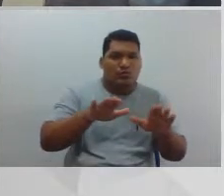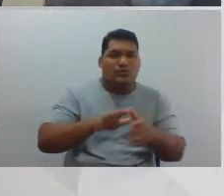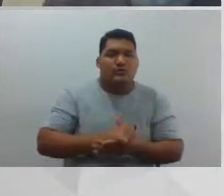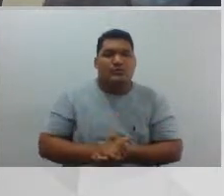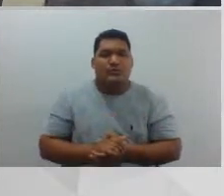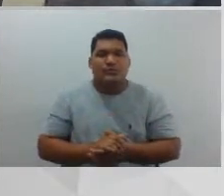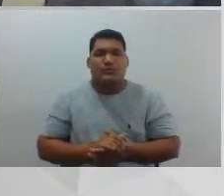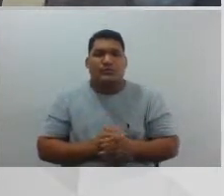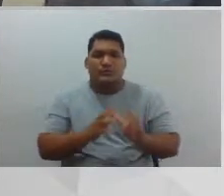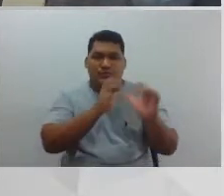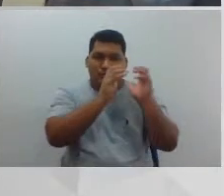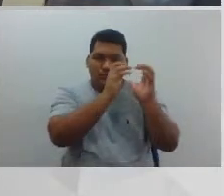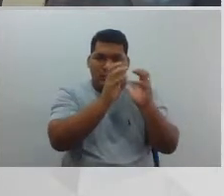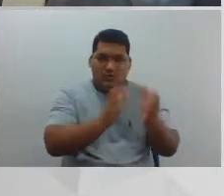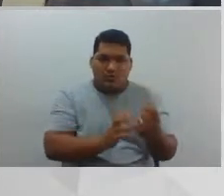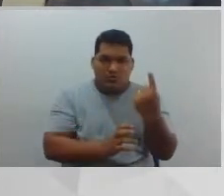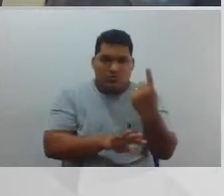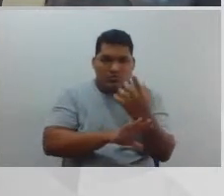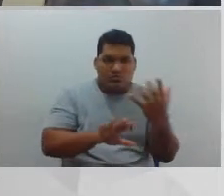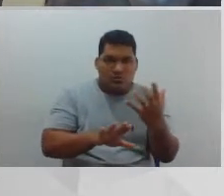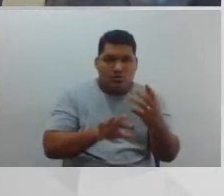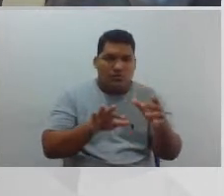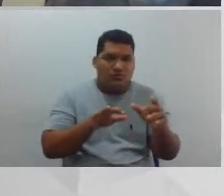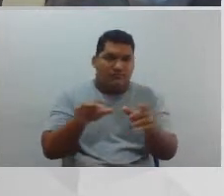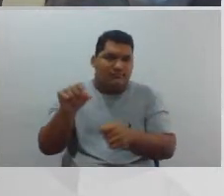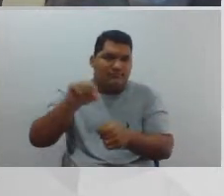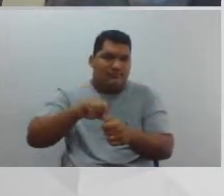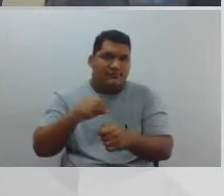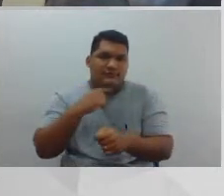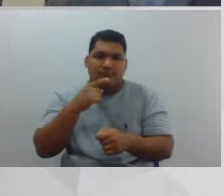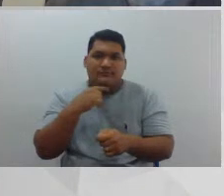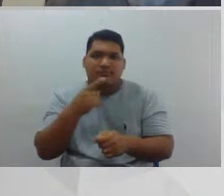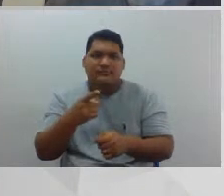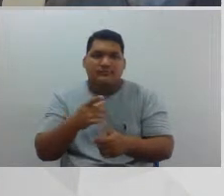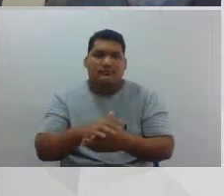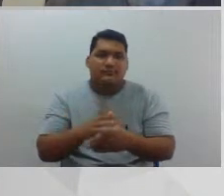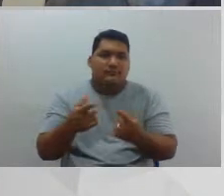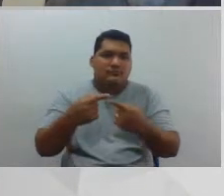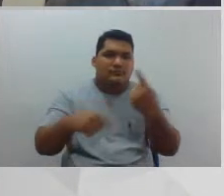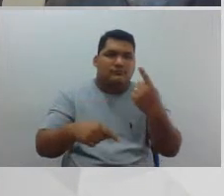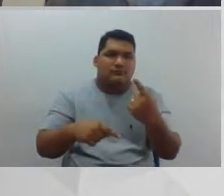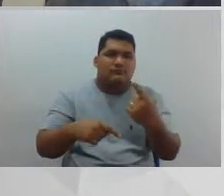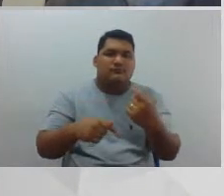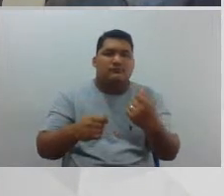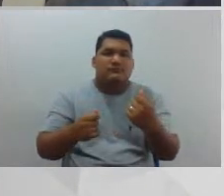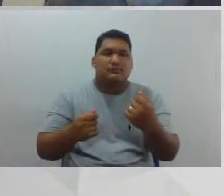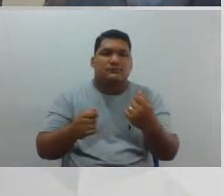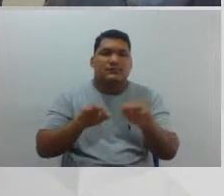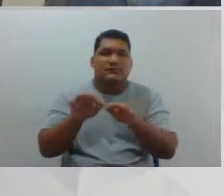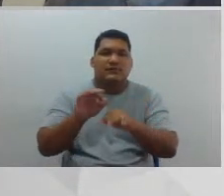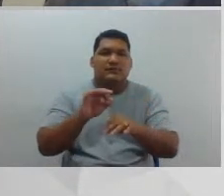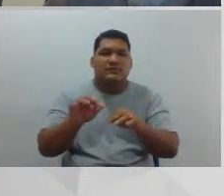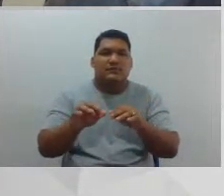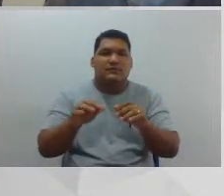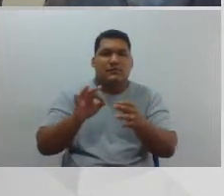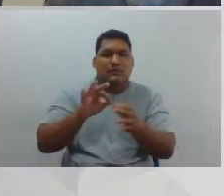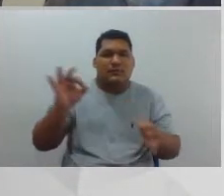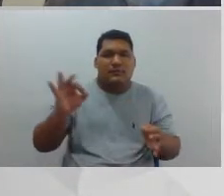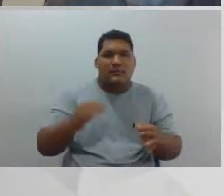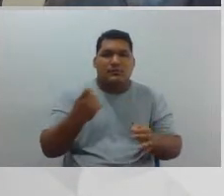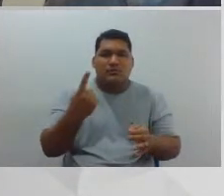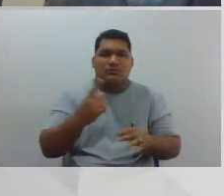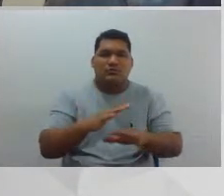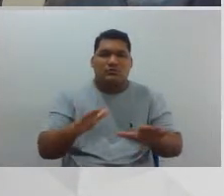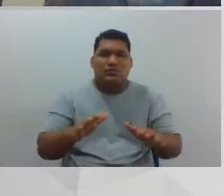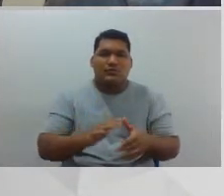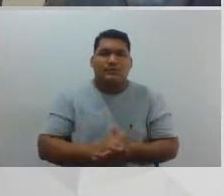neurônio não vai conseguir fazer esse mapeamento, só vai conseguir implementar uma regra reta dessa. Tá? Para implementar